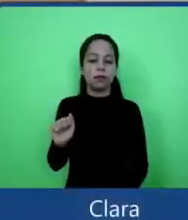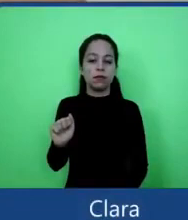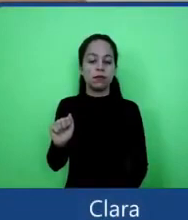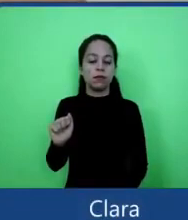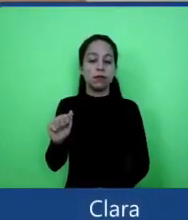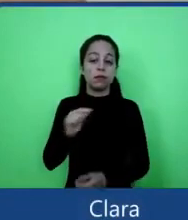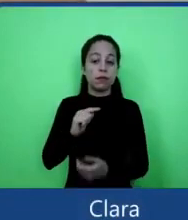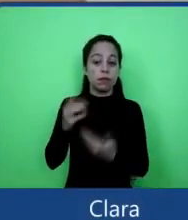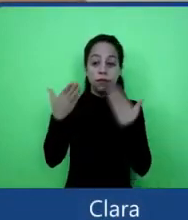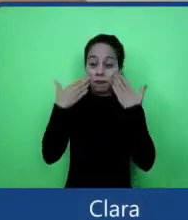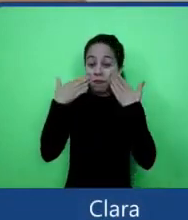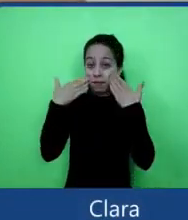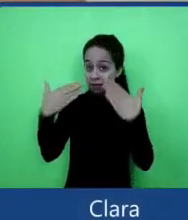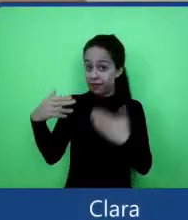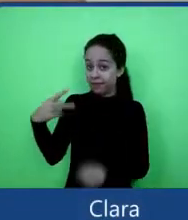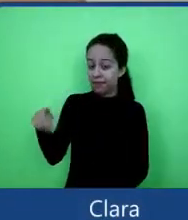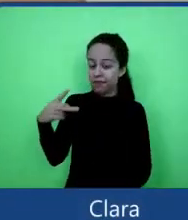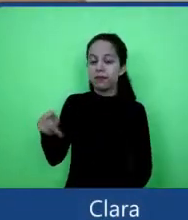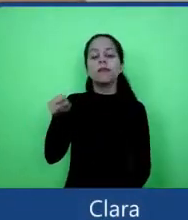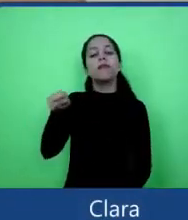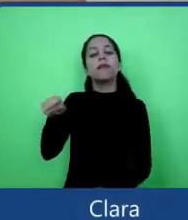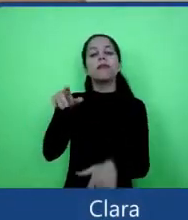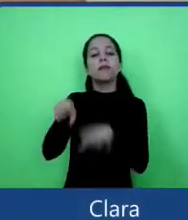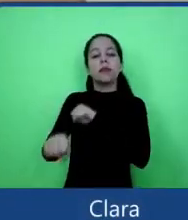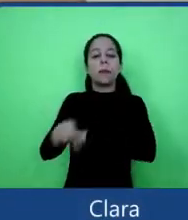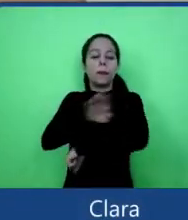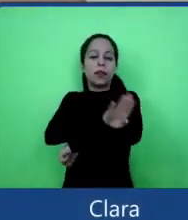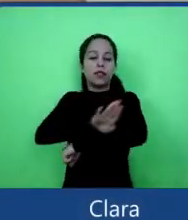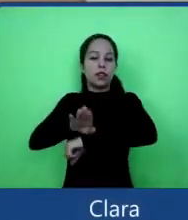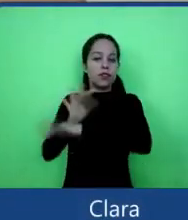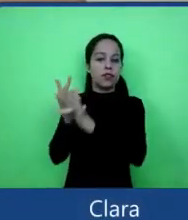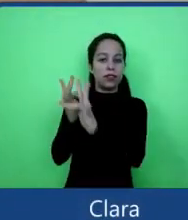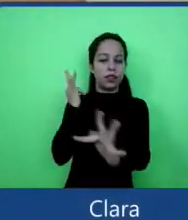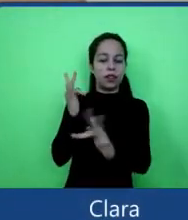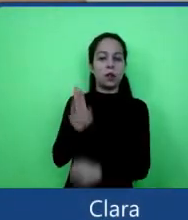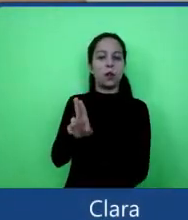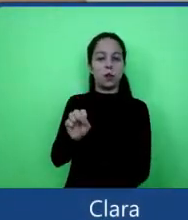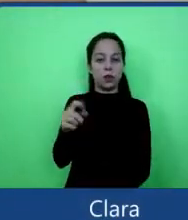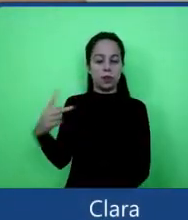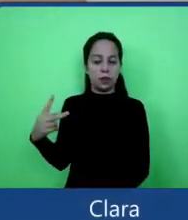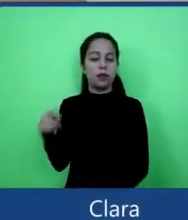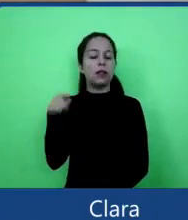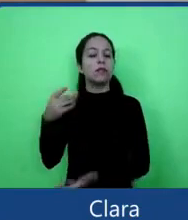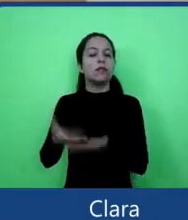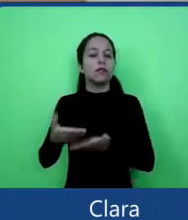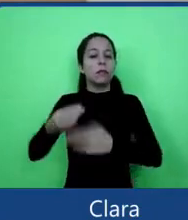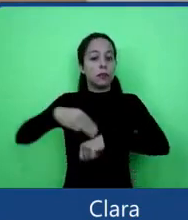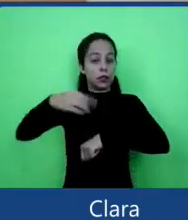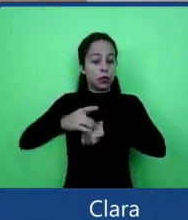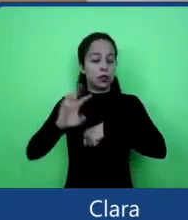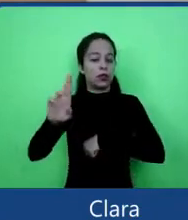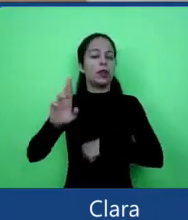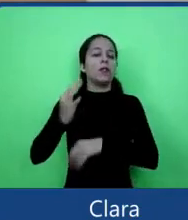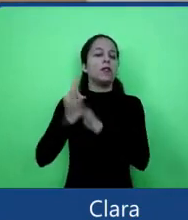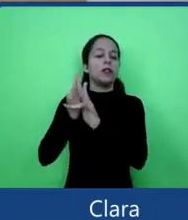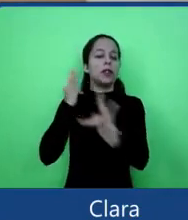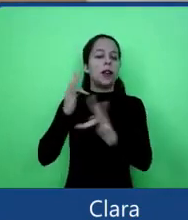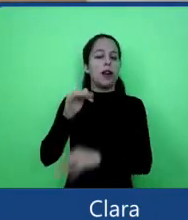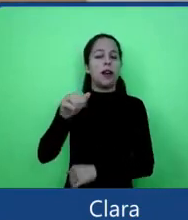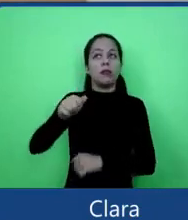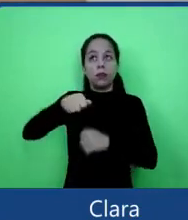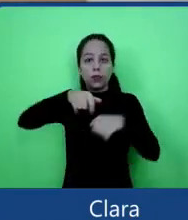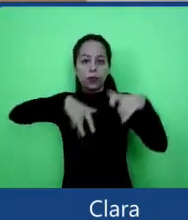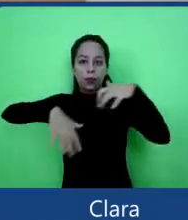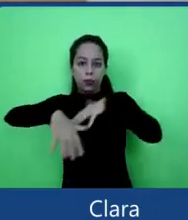professora Luciana é bacharel em Física pela USP, realizou mestrado e doutorado na área de Física da Atmosfera na mesma instituição. Em